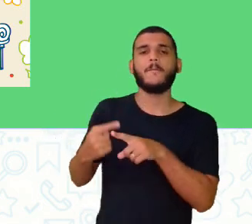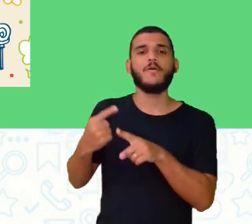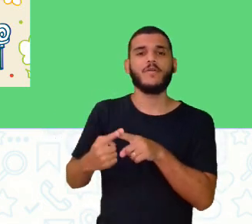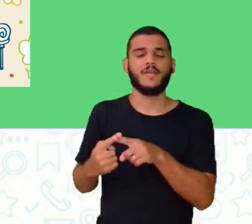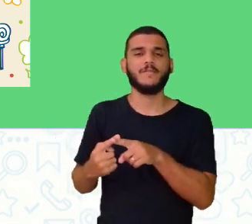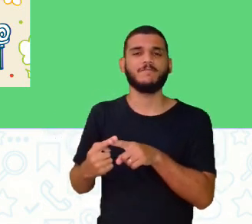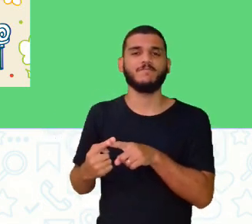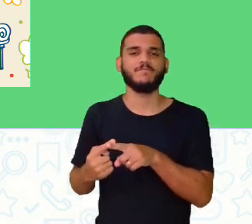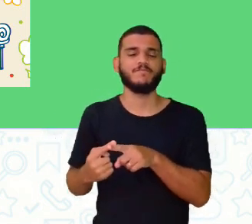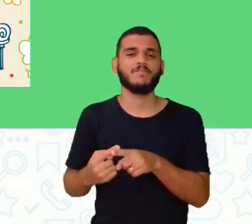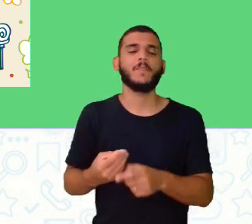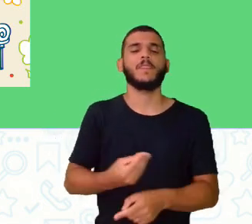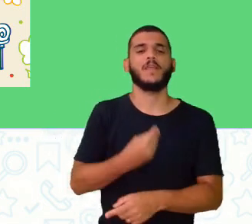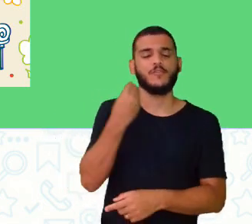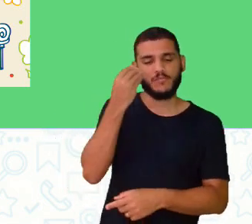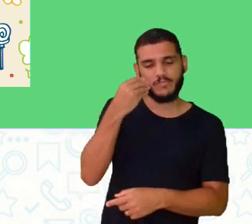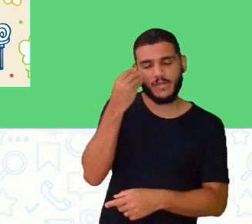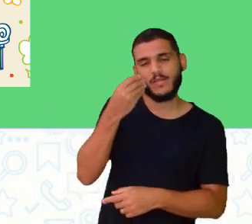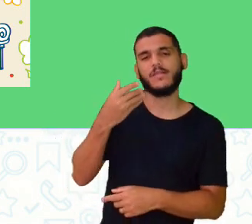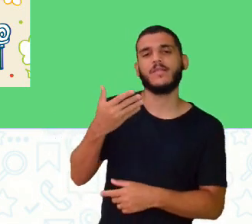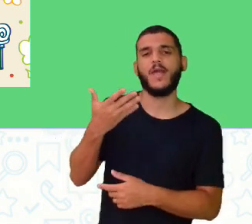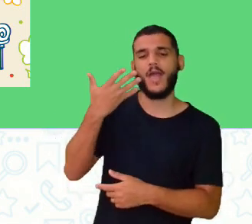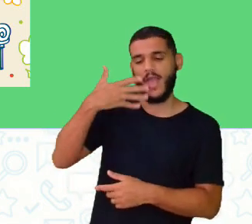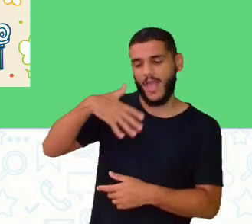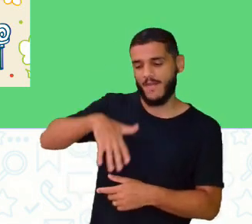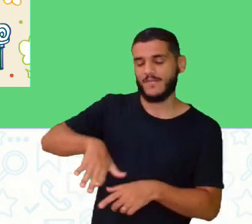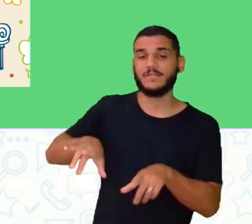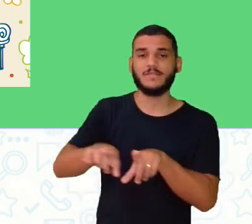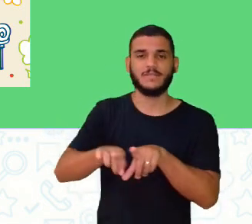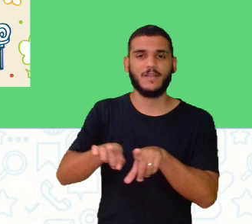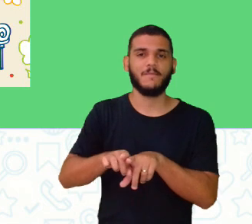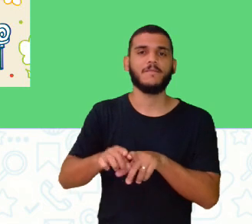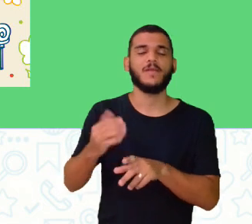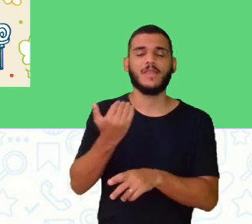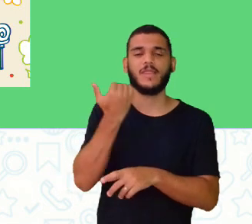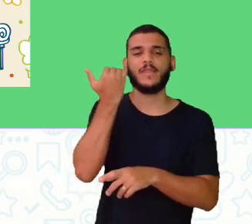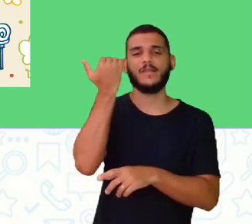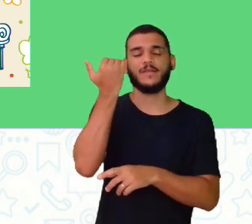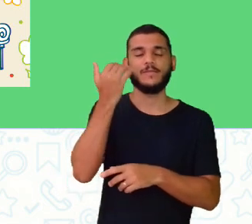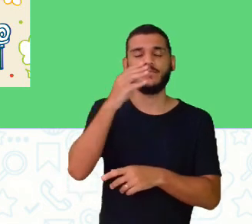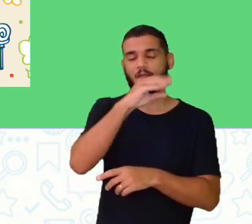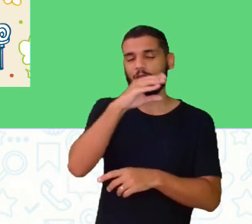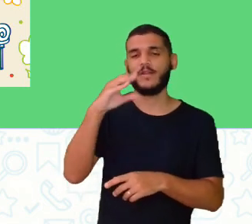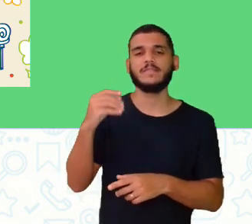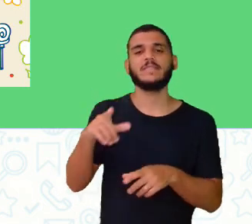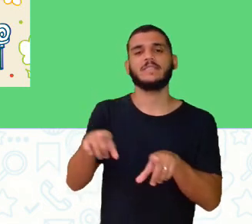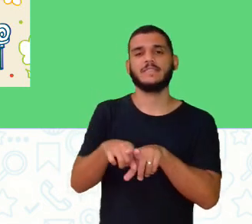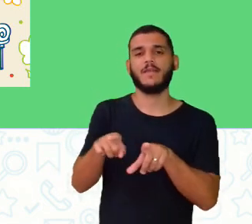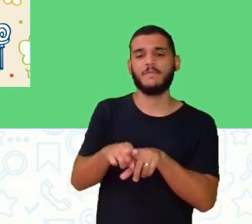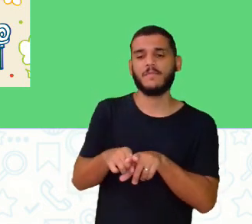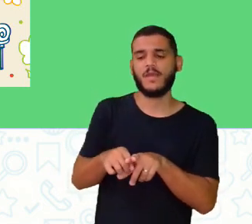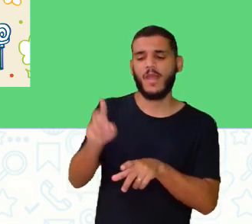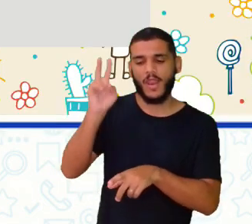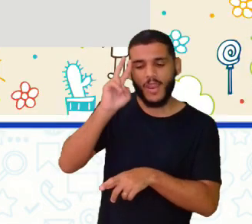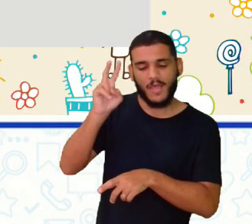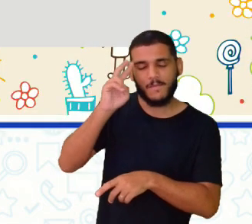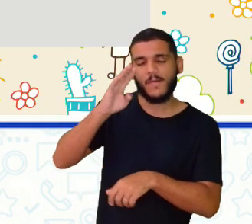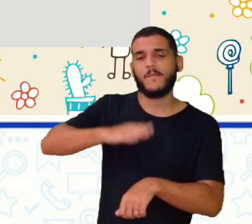a infância também na adolescência? Voltar, não é? Resgatar esses momentos